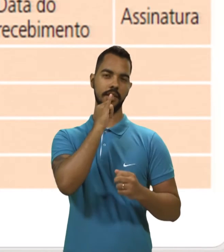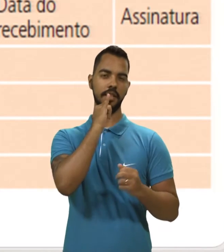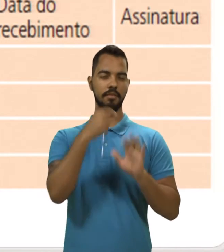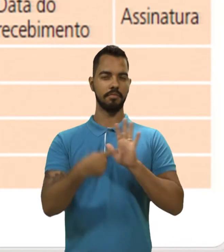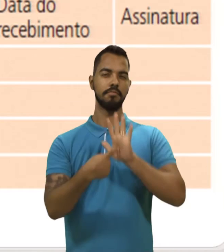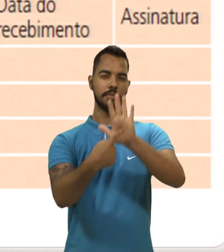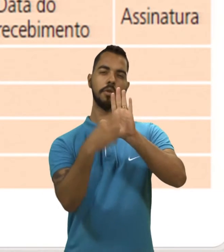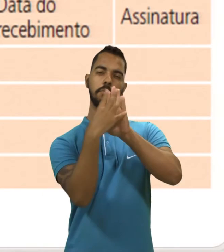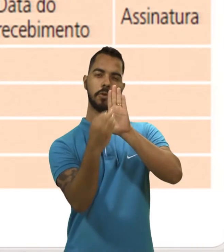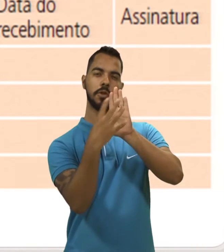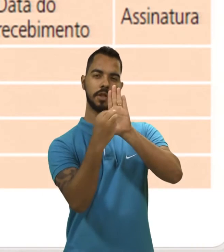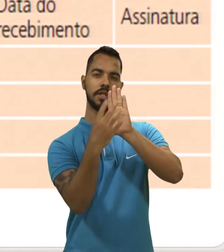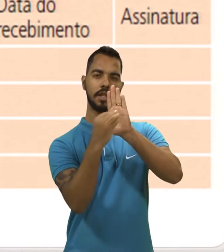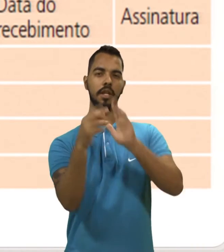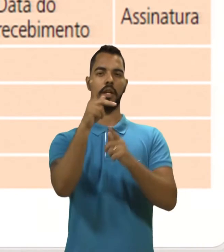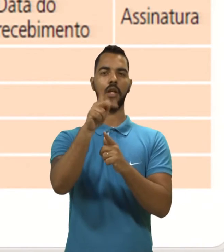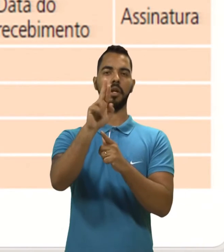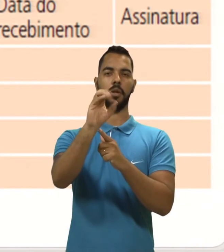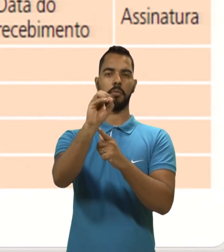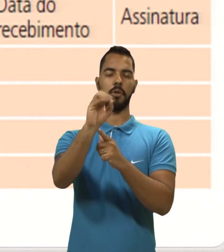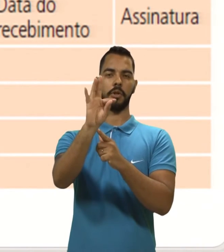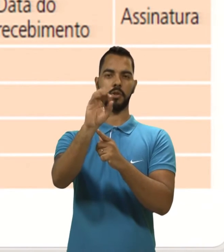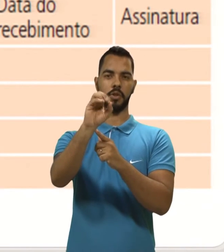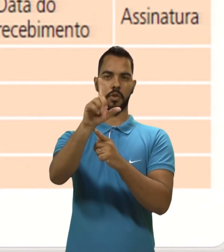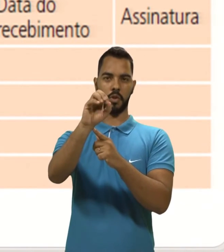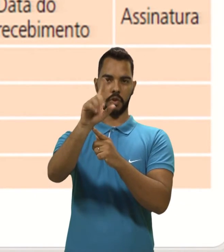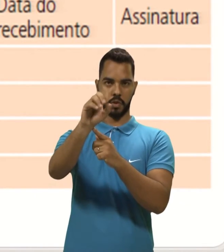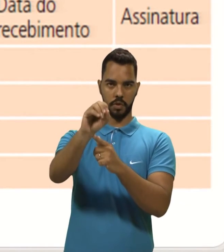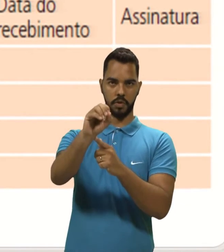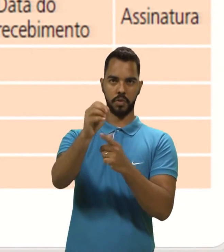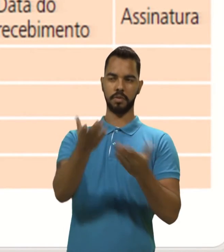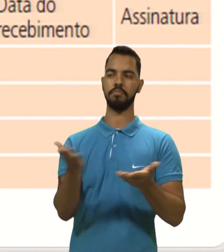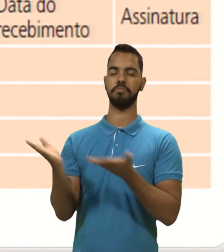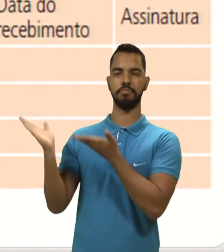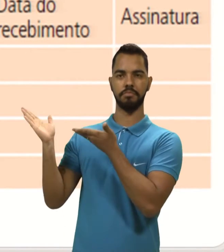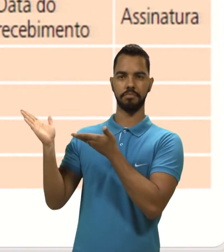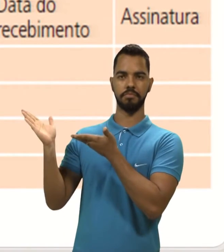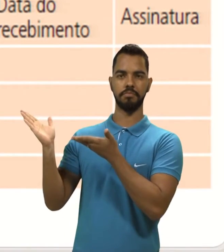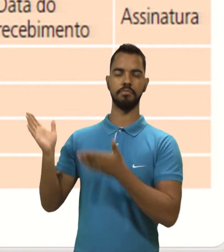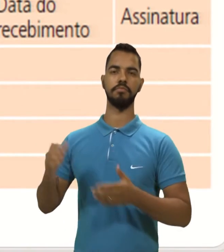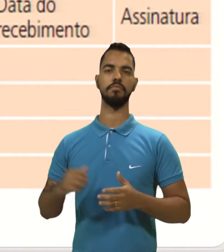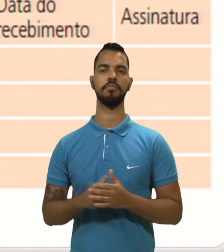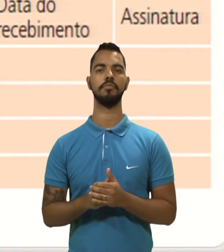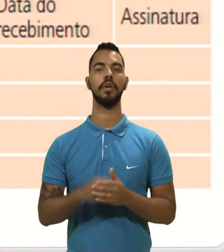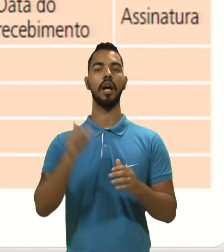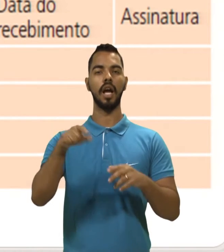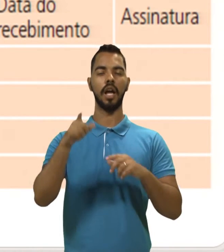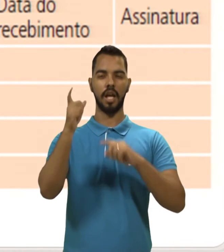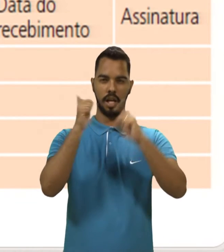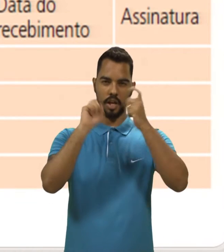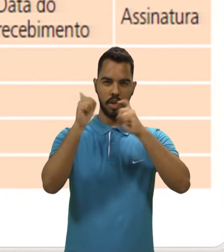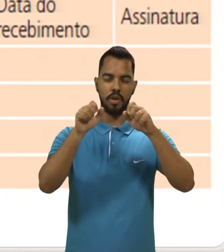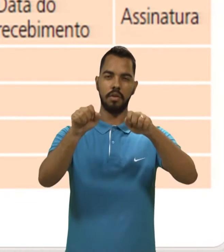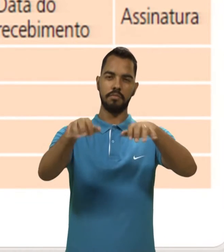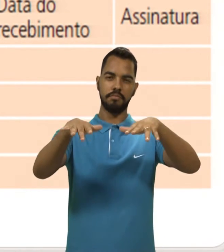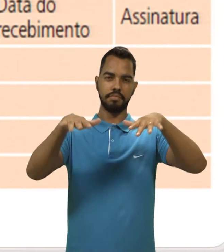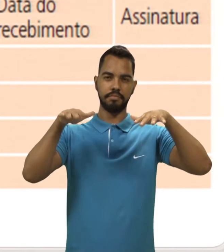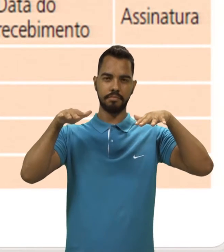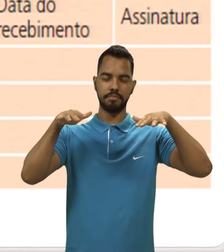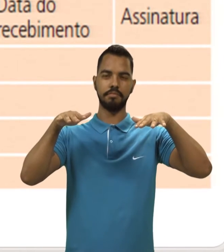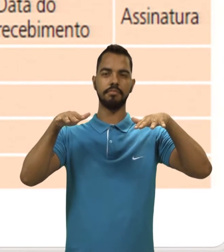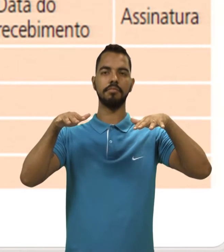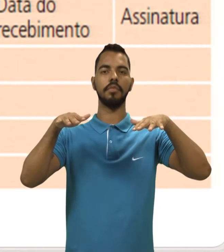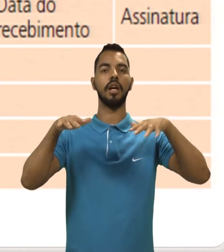Aqui nós temos um modelo de protocolo. Esse protocolo de recebimento dá convocação para a Assembleia Geral.